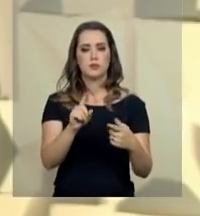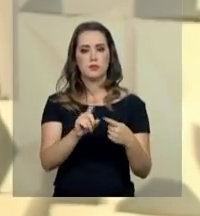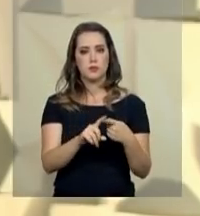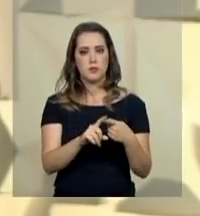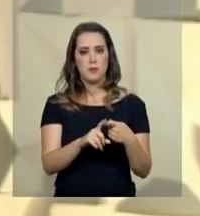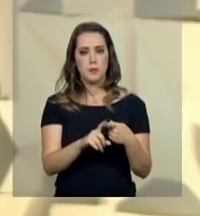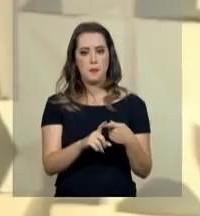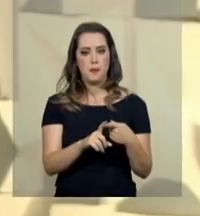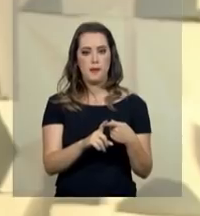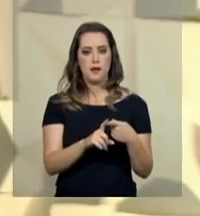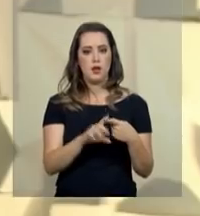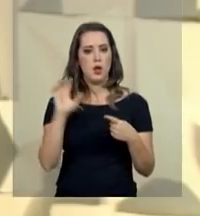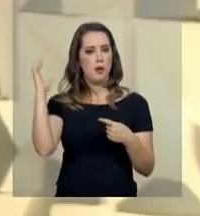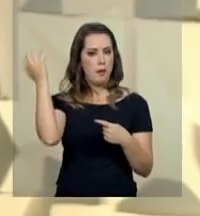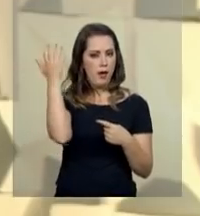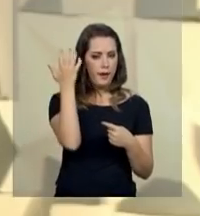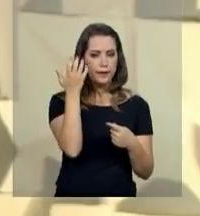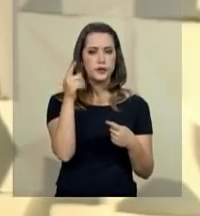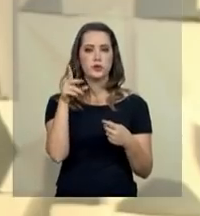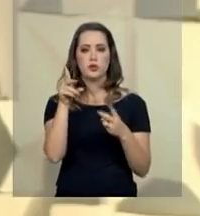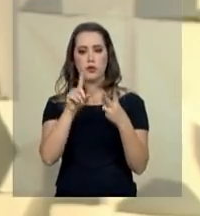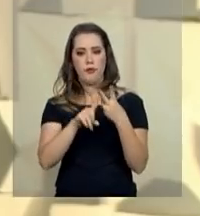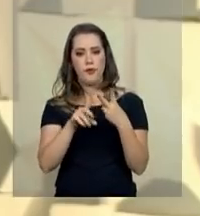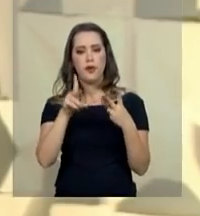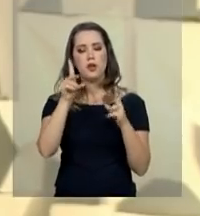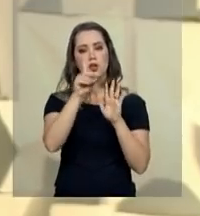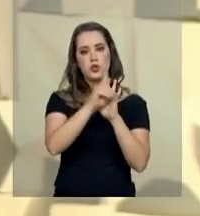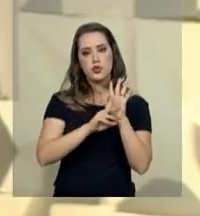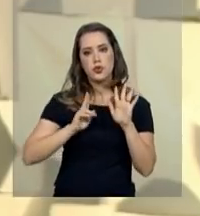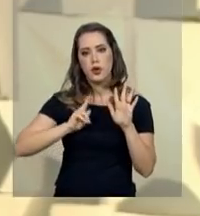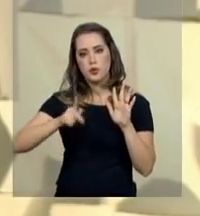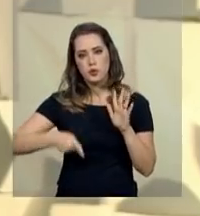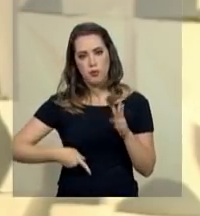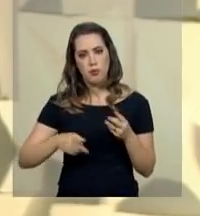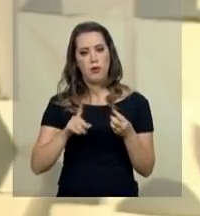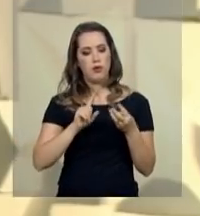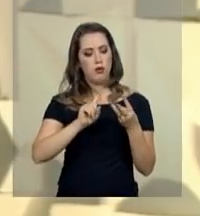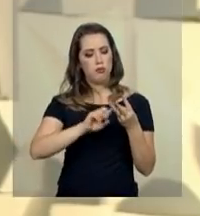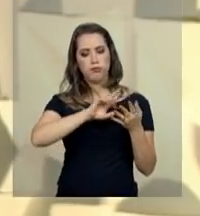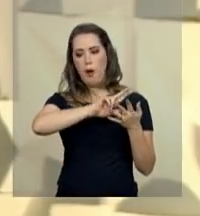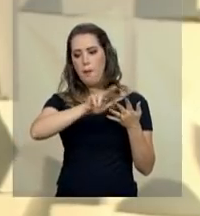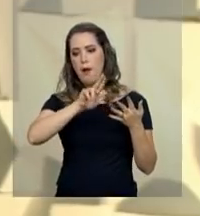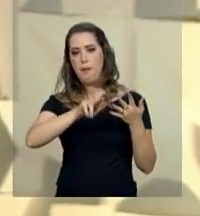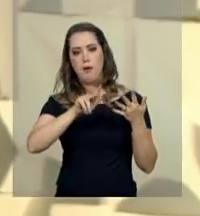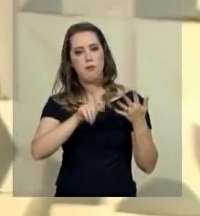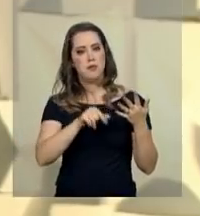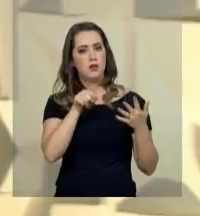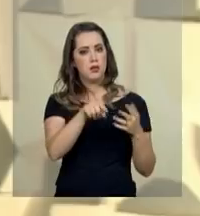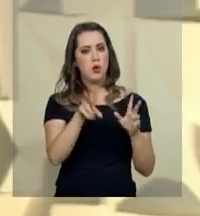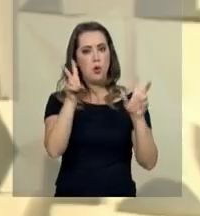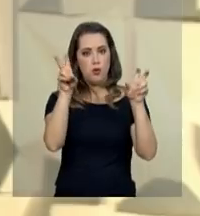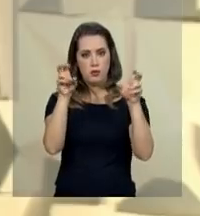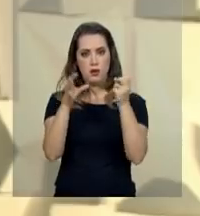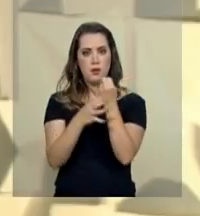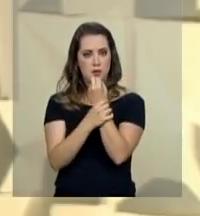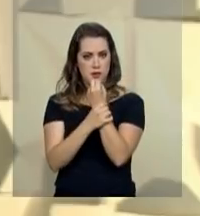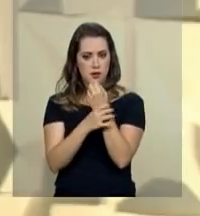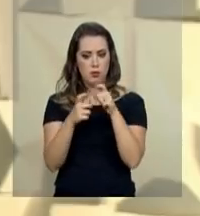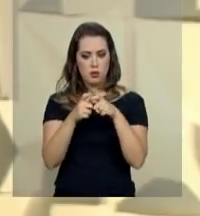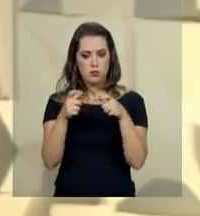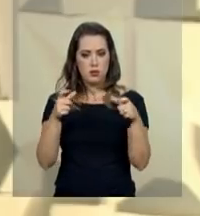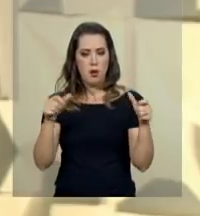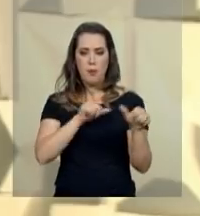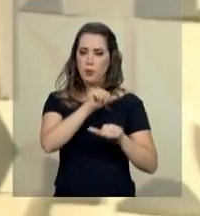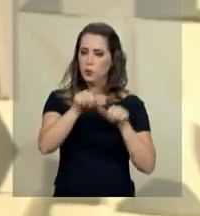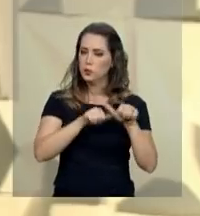questões relacionadas a meio ambiente, direitos humanos, enfim, né? O próprio conceito de segurança se amplia muito de lá para